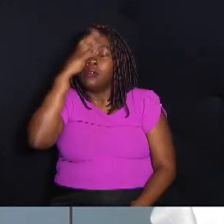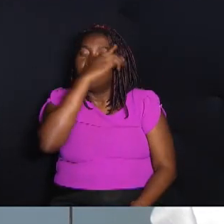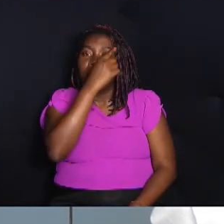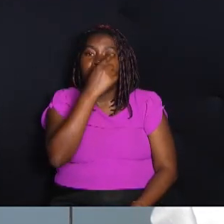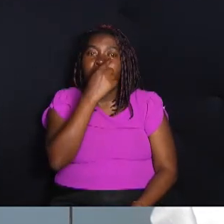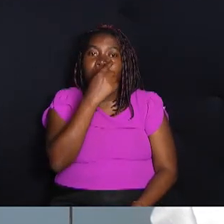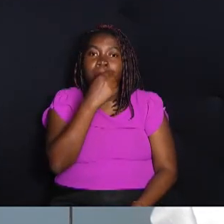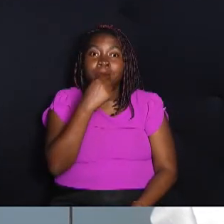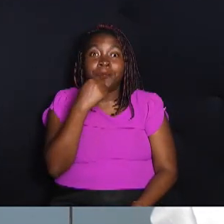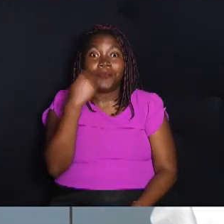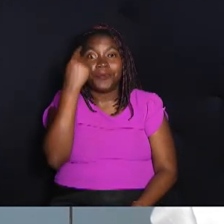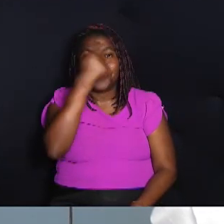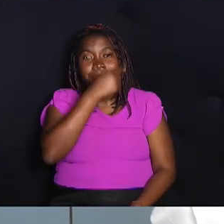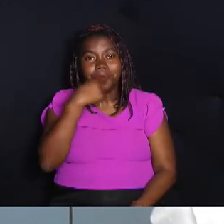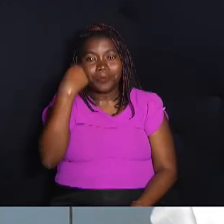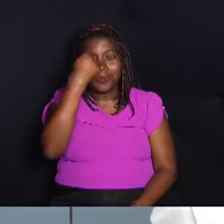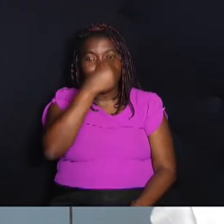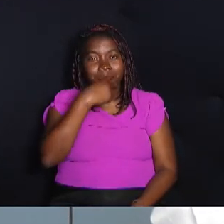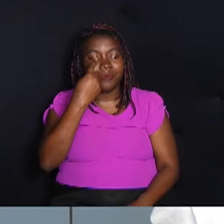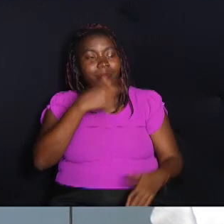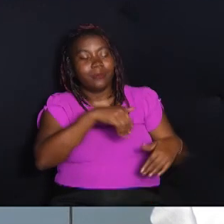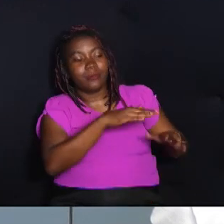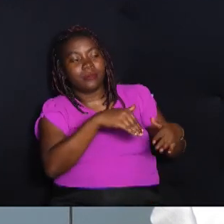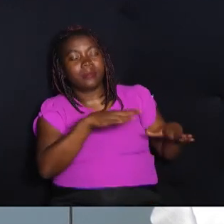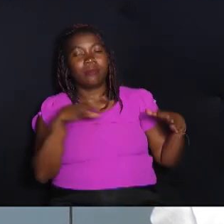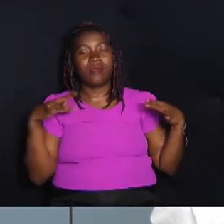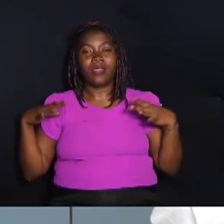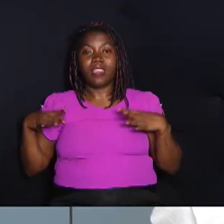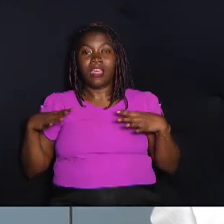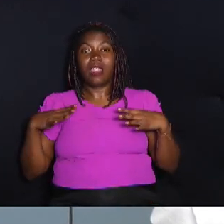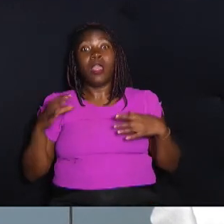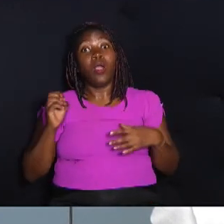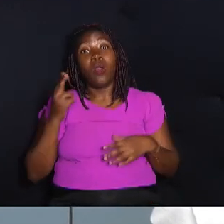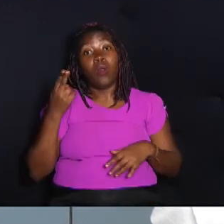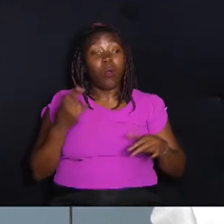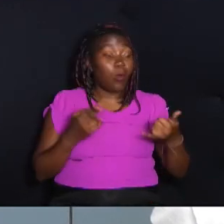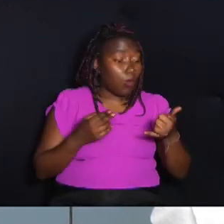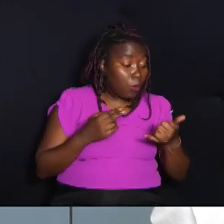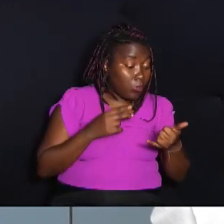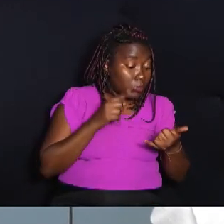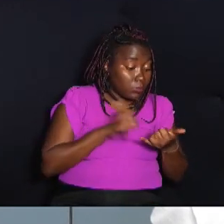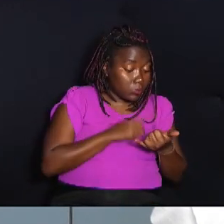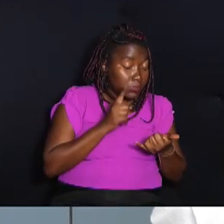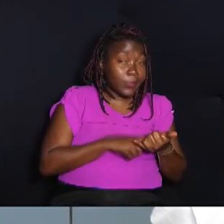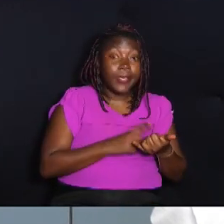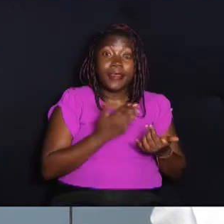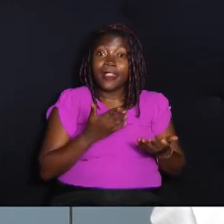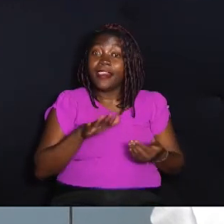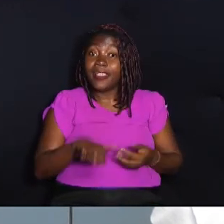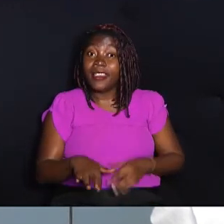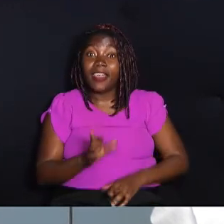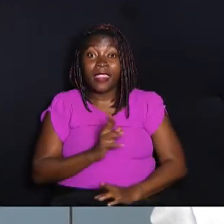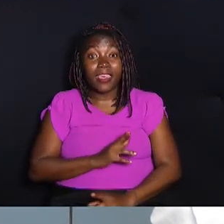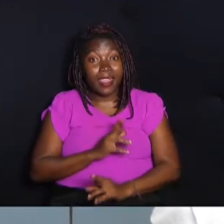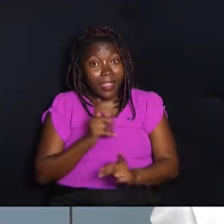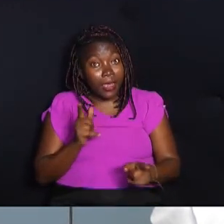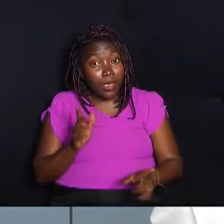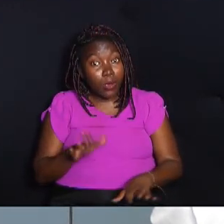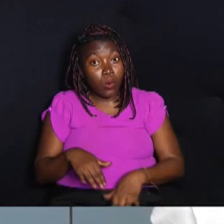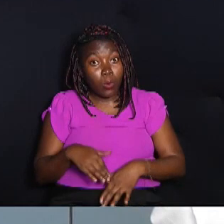ela dar um pouquinho de tranquilidade, ou mexer com o celular. Então é uma criança diferente, né, quando ela